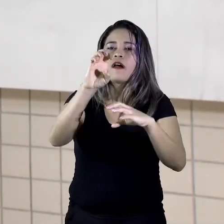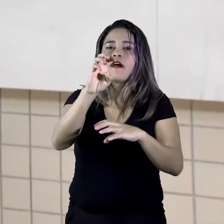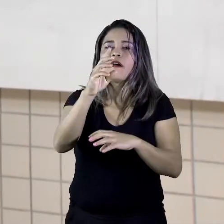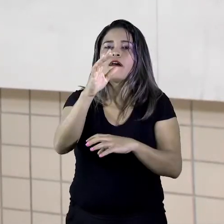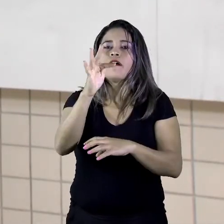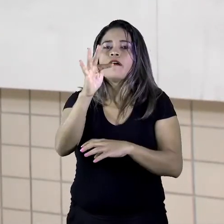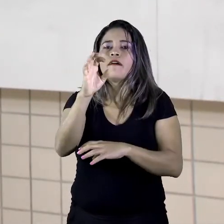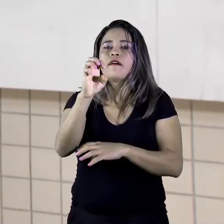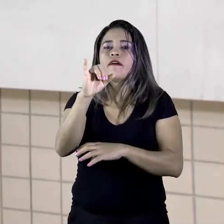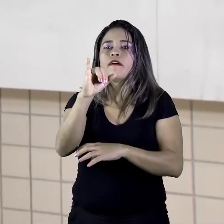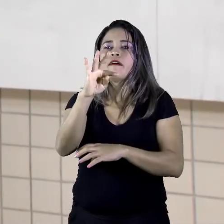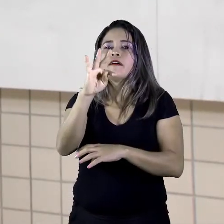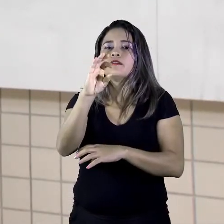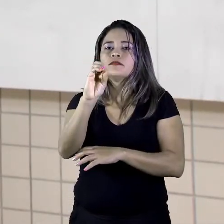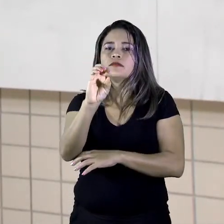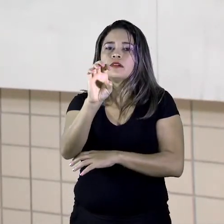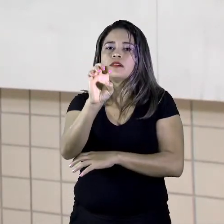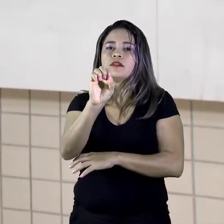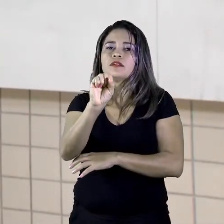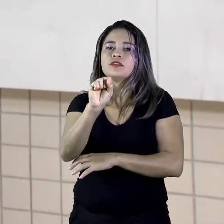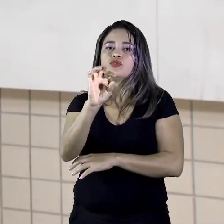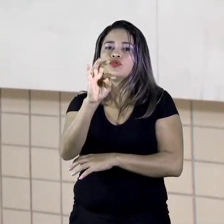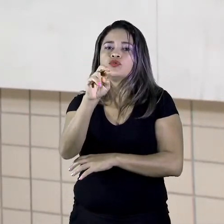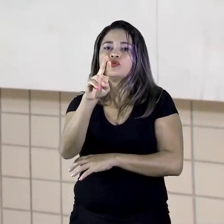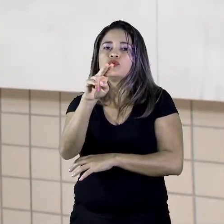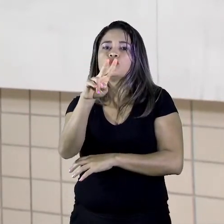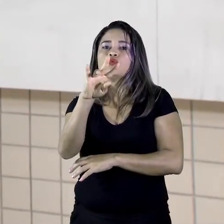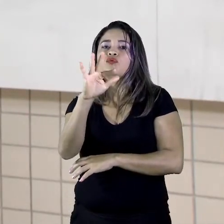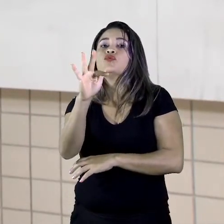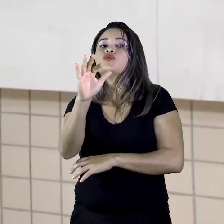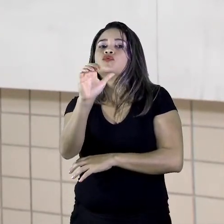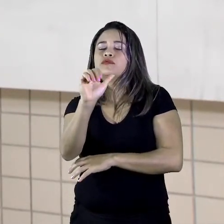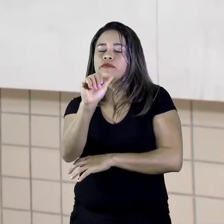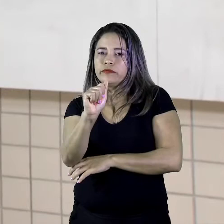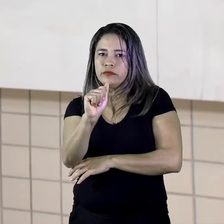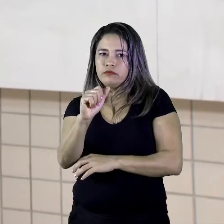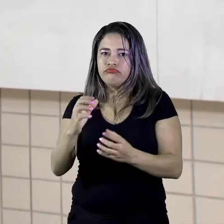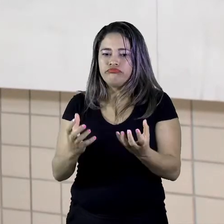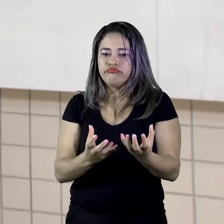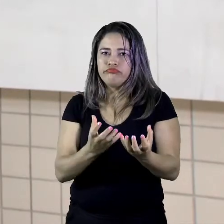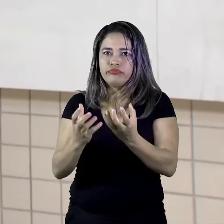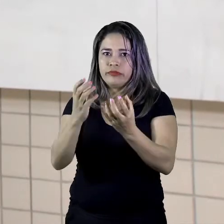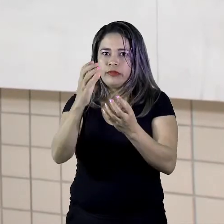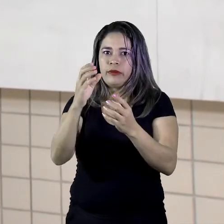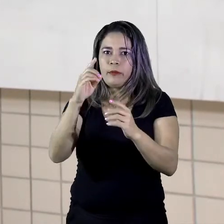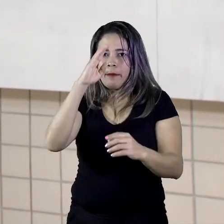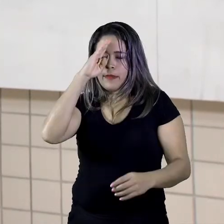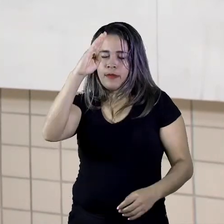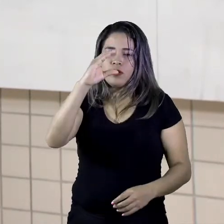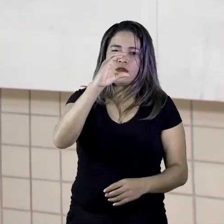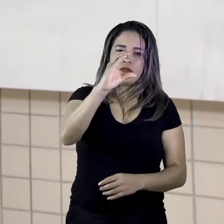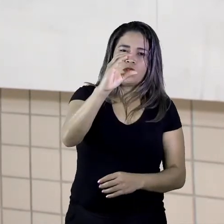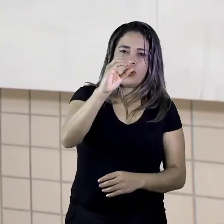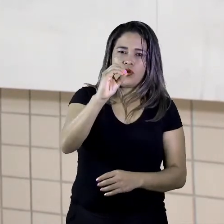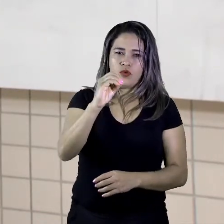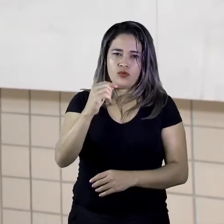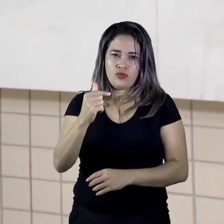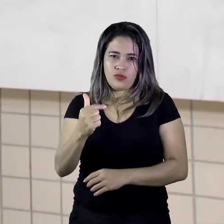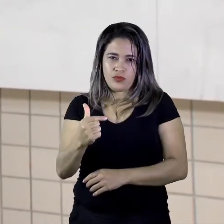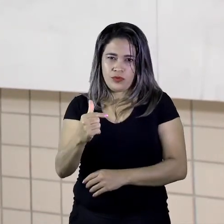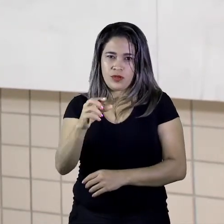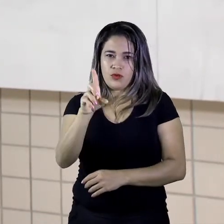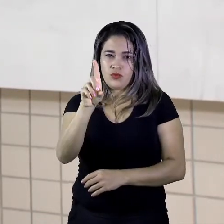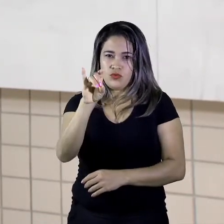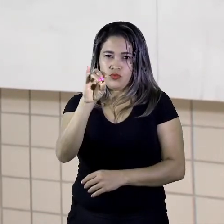Então, o ser humano joga gases na atmosfera, principalmente o CO2, que é o dióxido de